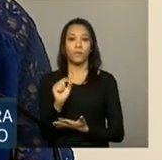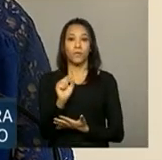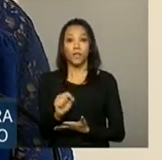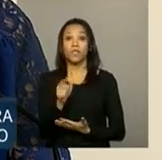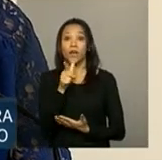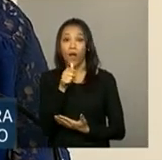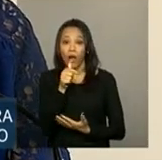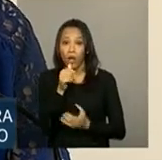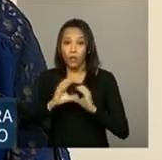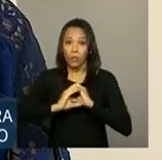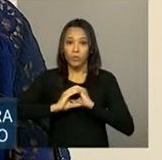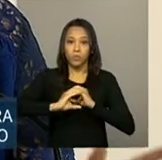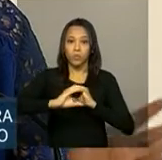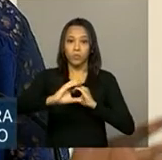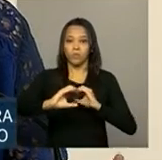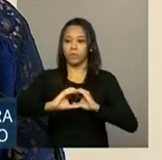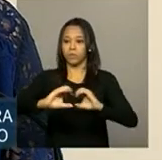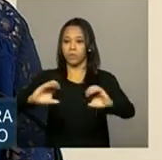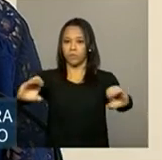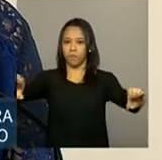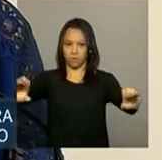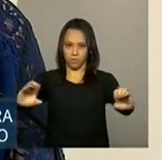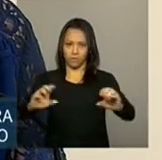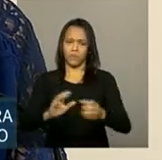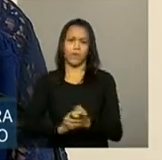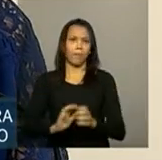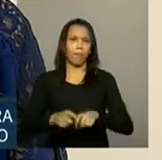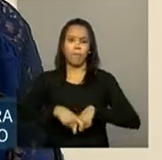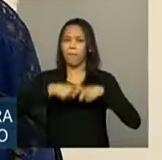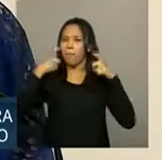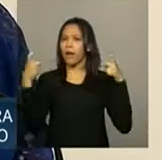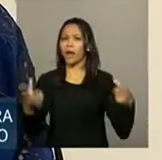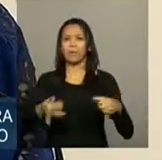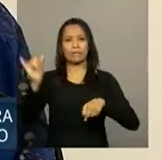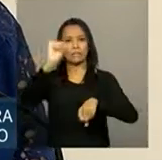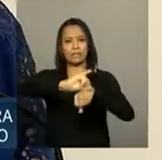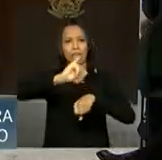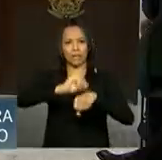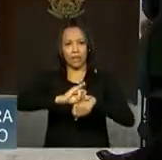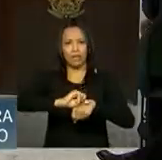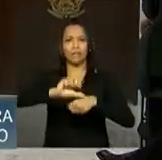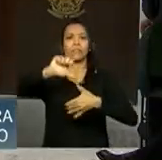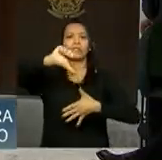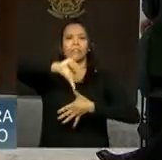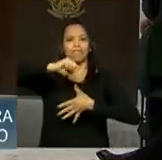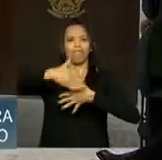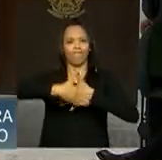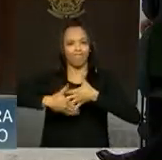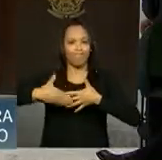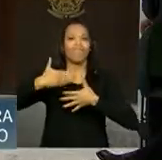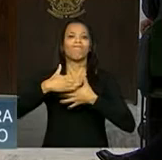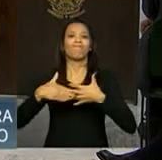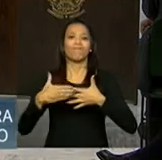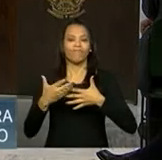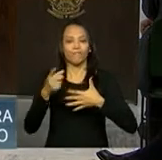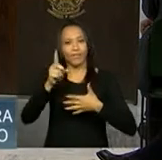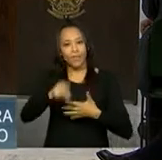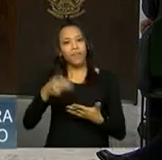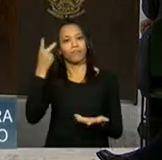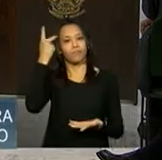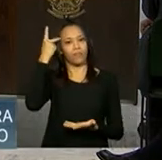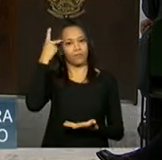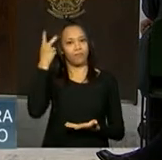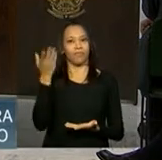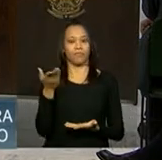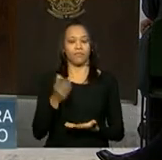fornecimento de água para a população da maior cidade da América Latina né Se a gente for considerar a